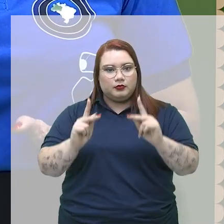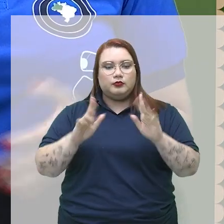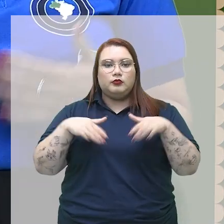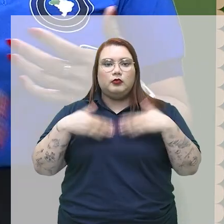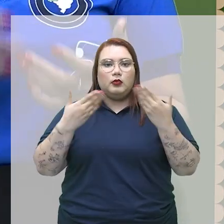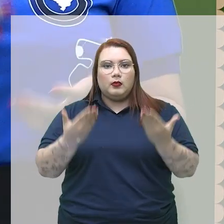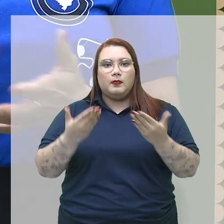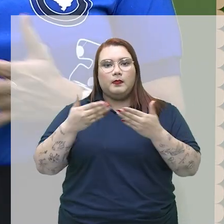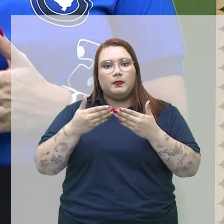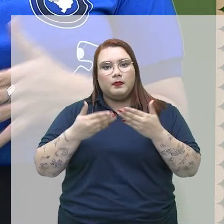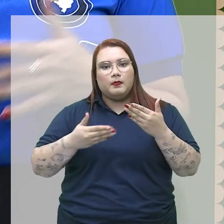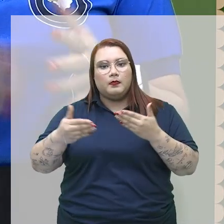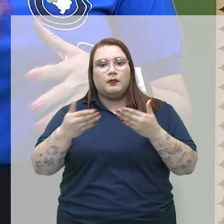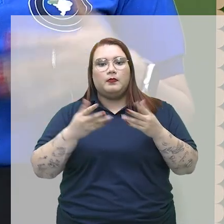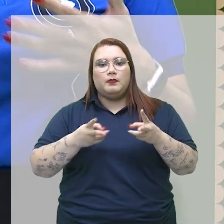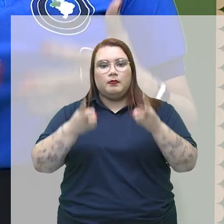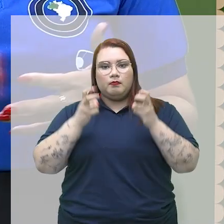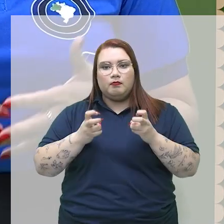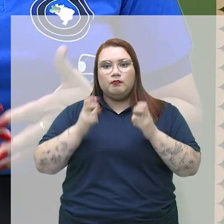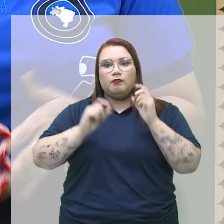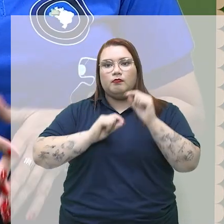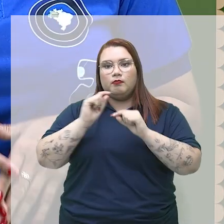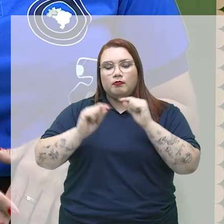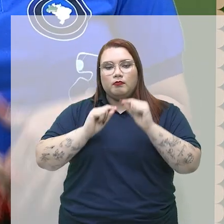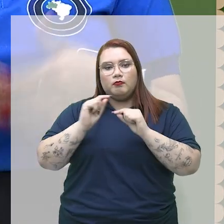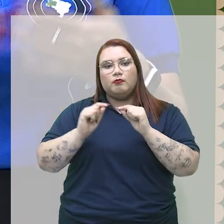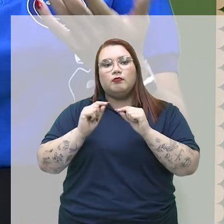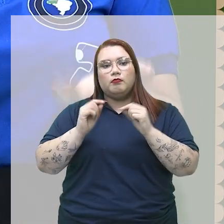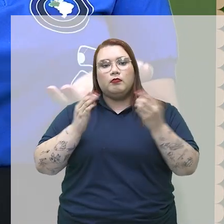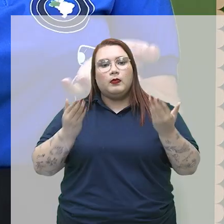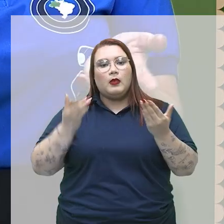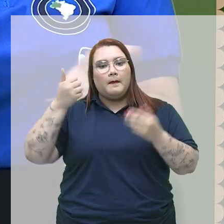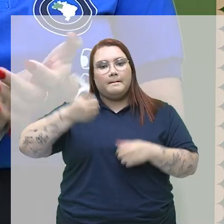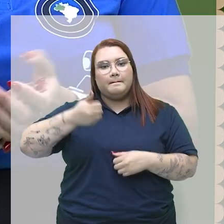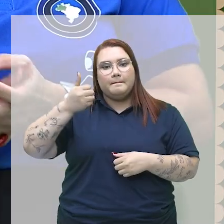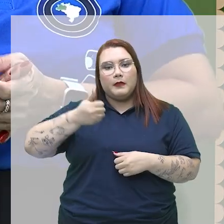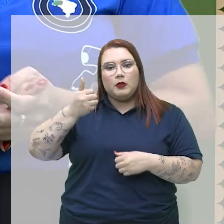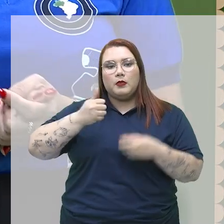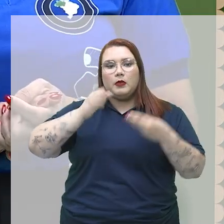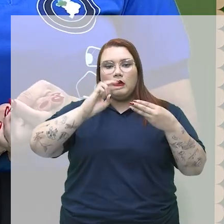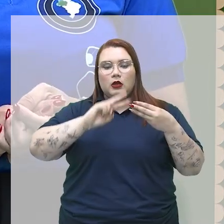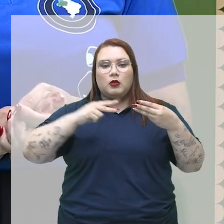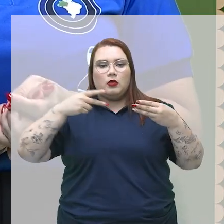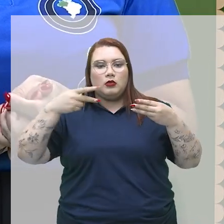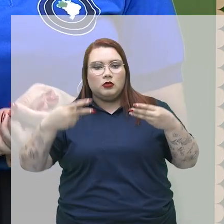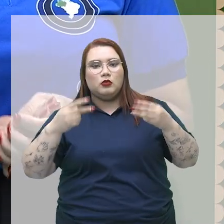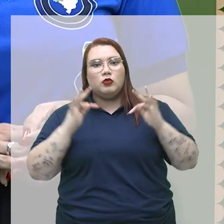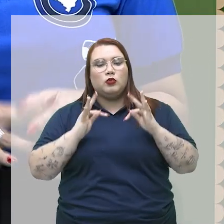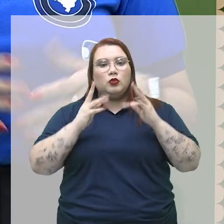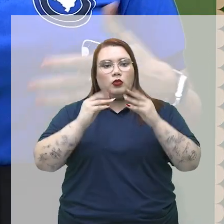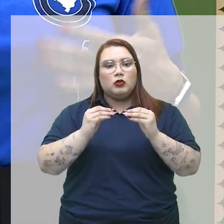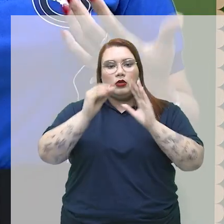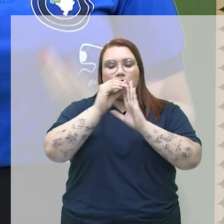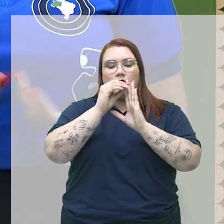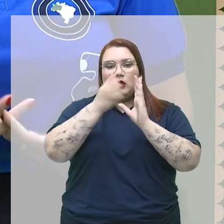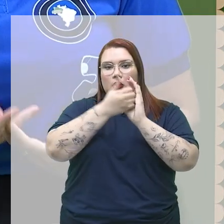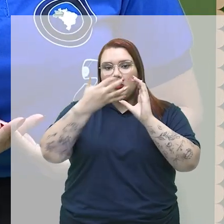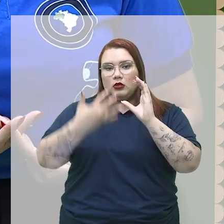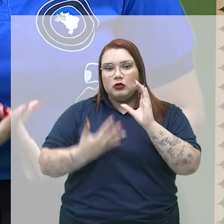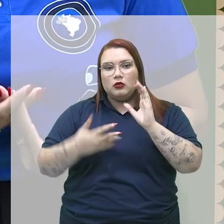tá certo? Então, a gente vai continuar observando, né? Vimos aí que a primeira lei de Mendel, todas